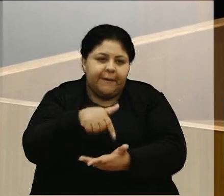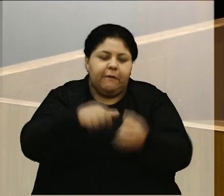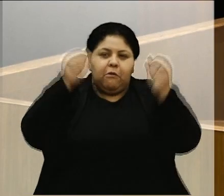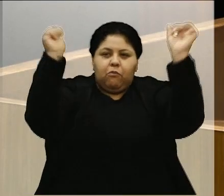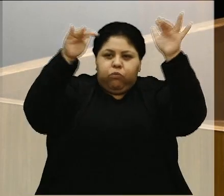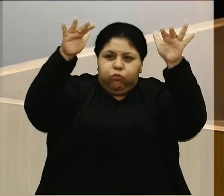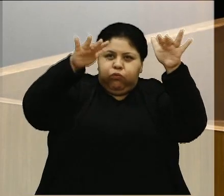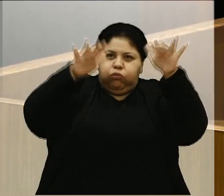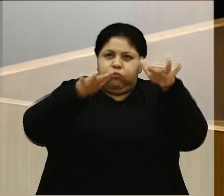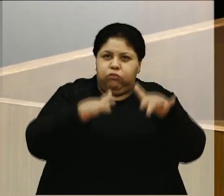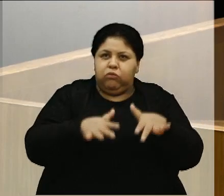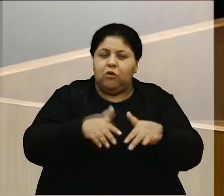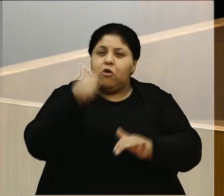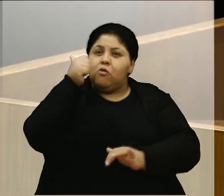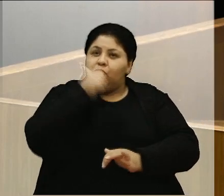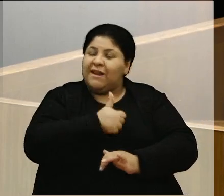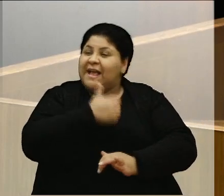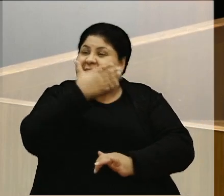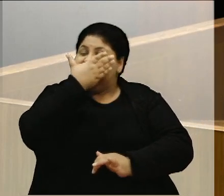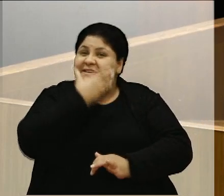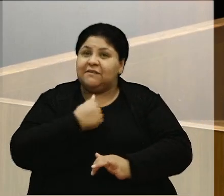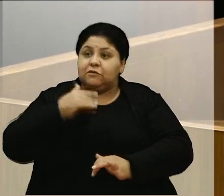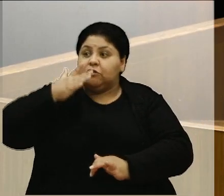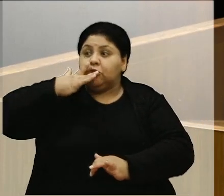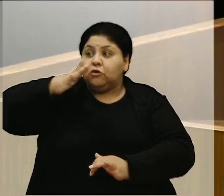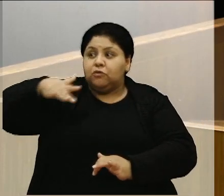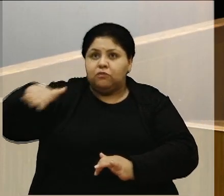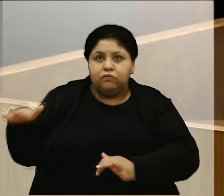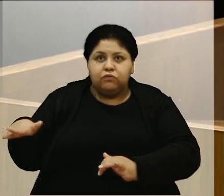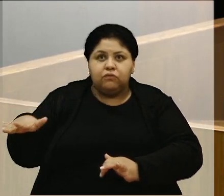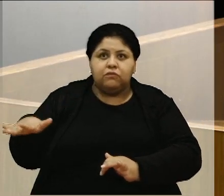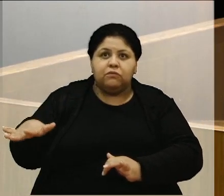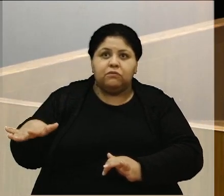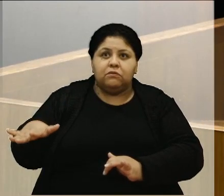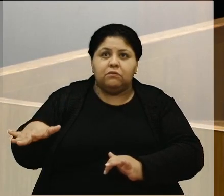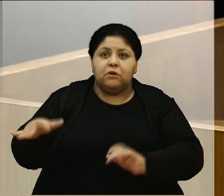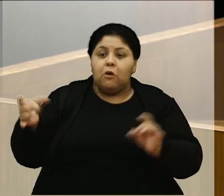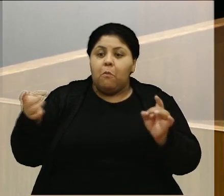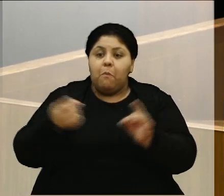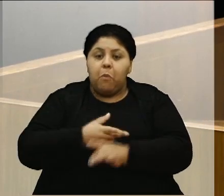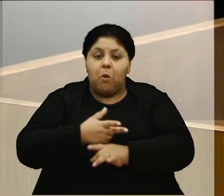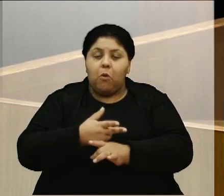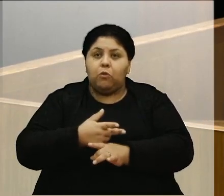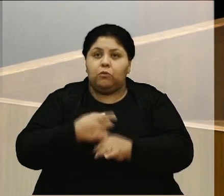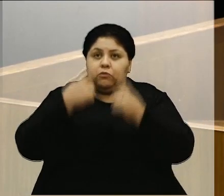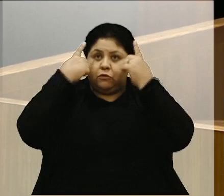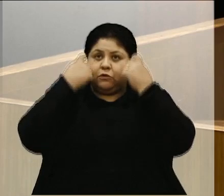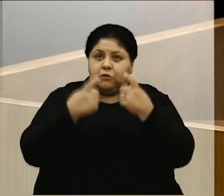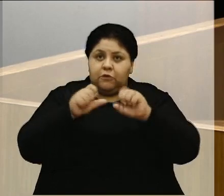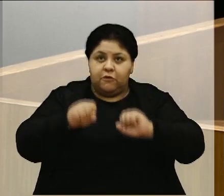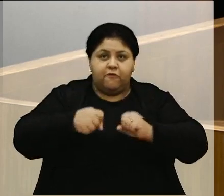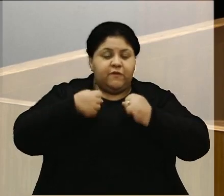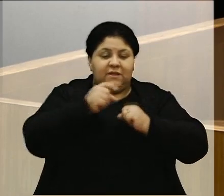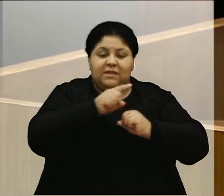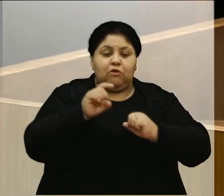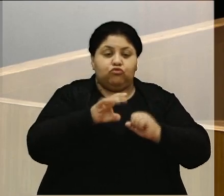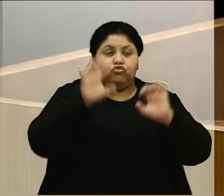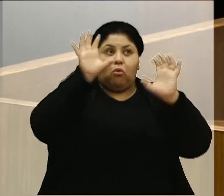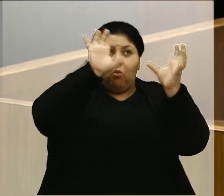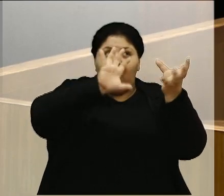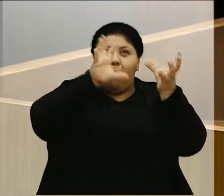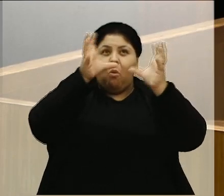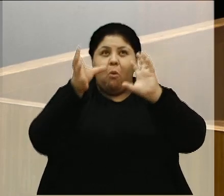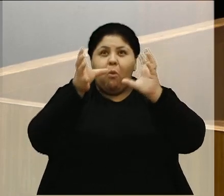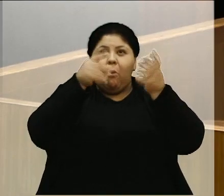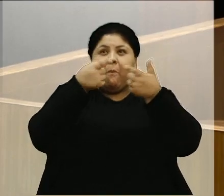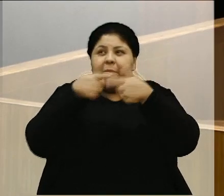mulheres, crianças e idosos ficam mais suscetíveis à violência, enfrentando não somente as intempéries do tempo, mas também as